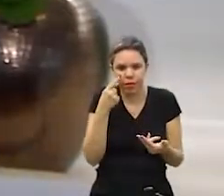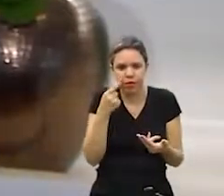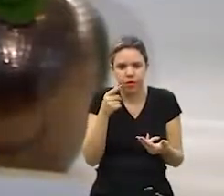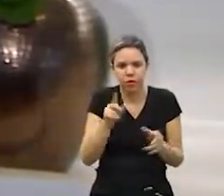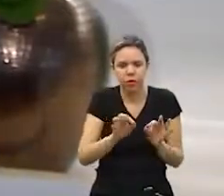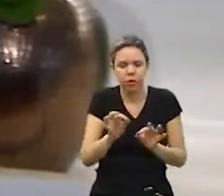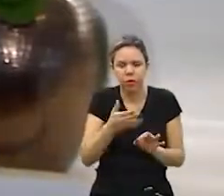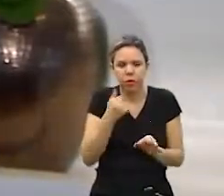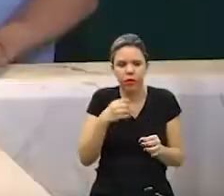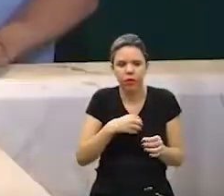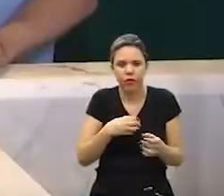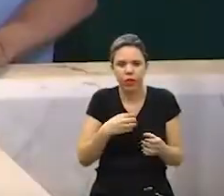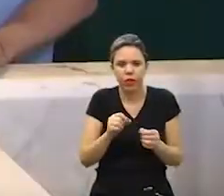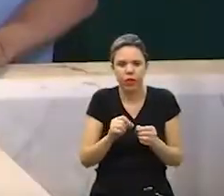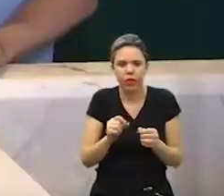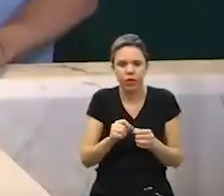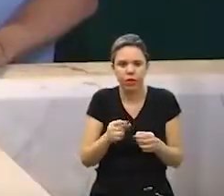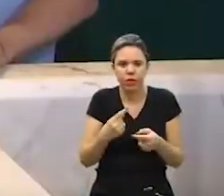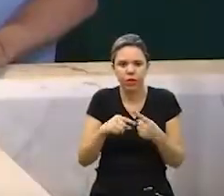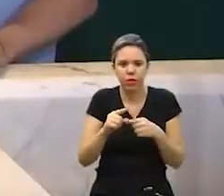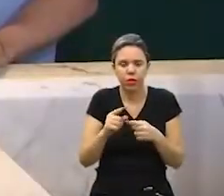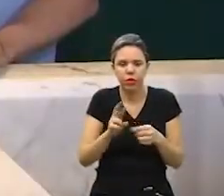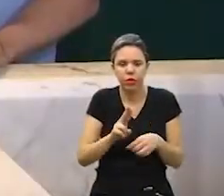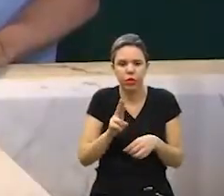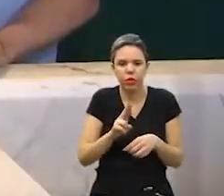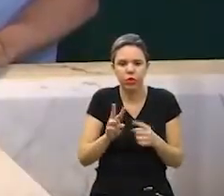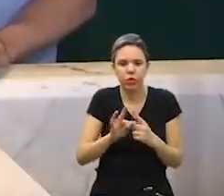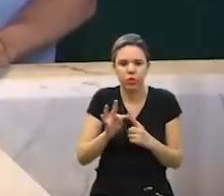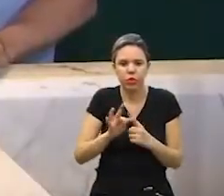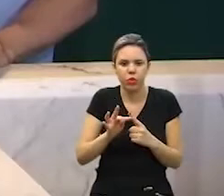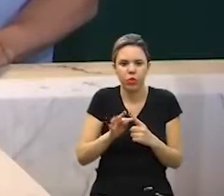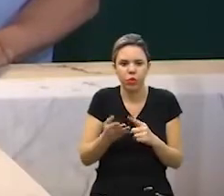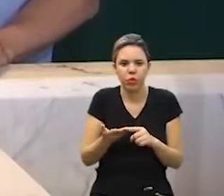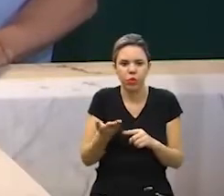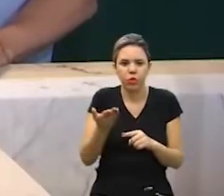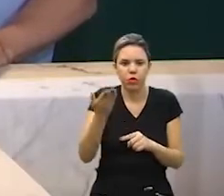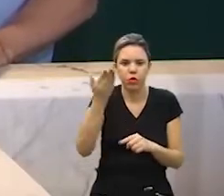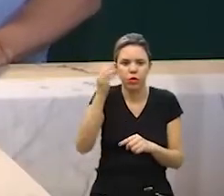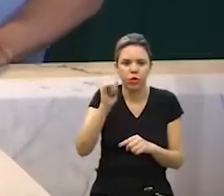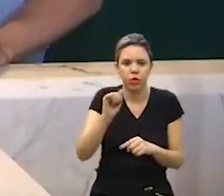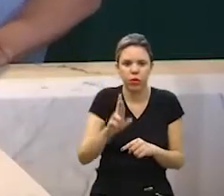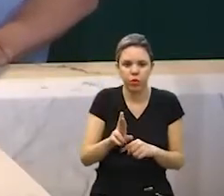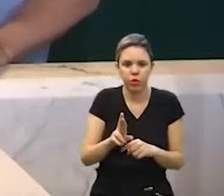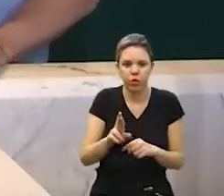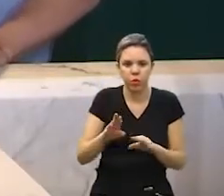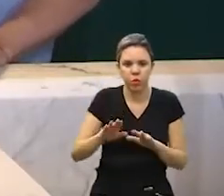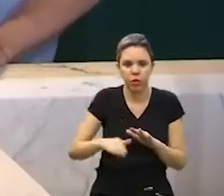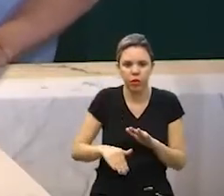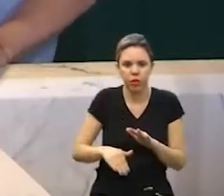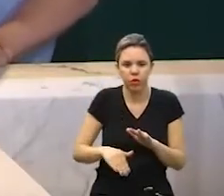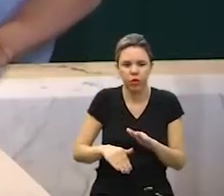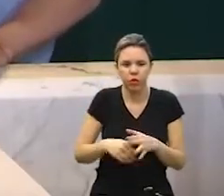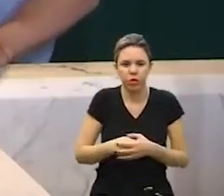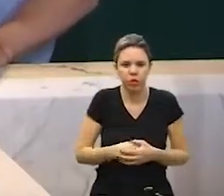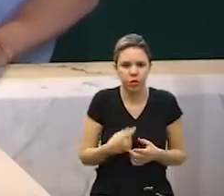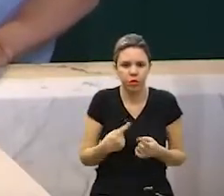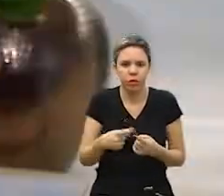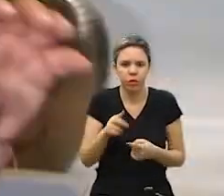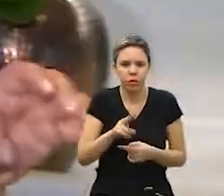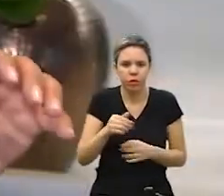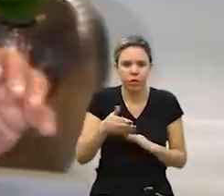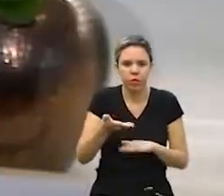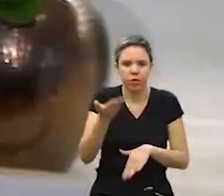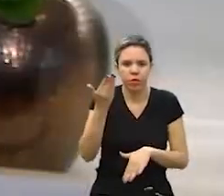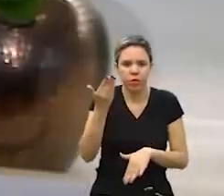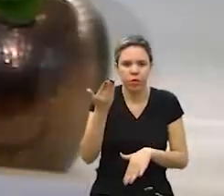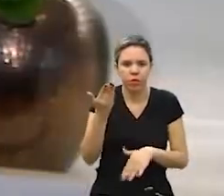quais que é as melhores formas de fazer. Sensacional. E aí eu uso a temperatura mais alta da Air Fry. A mais baixa. A mais baixa? A mais baixa, porque se você